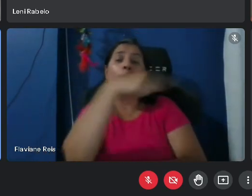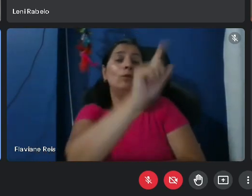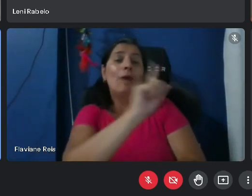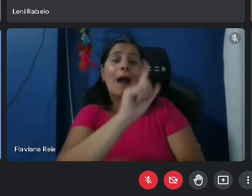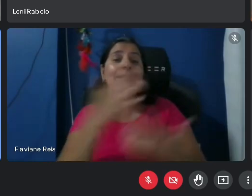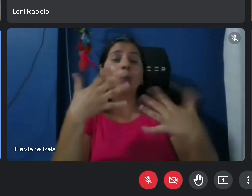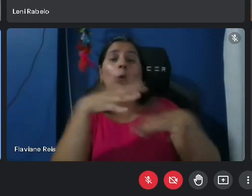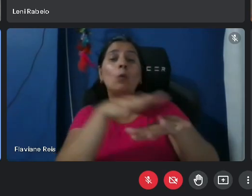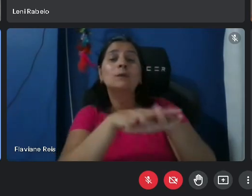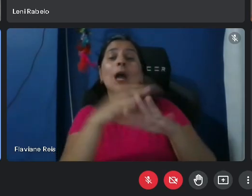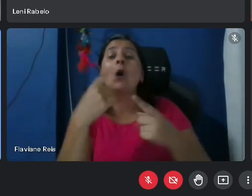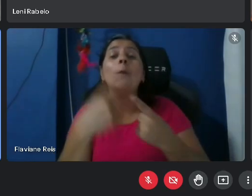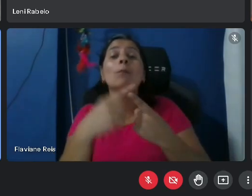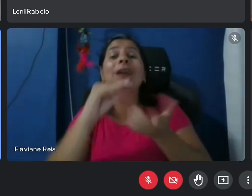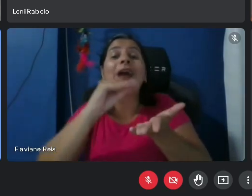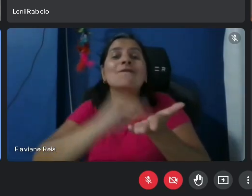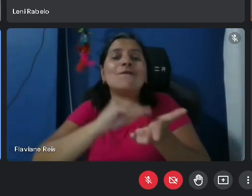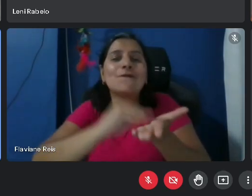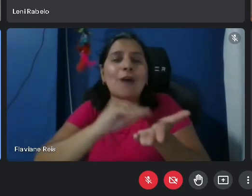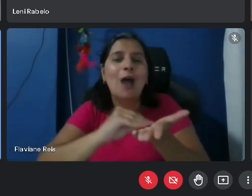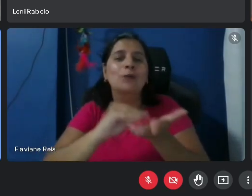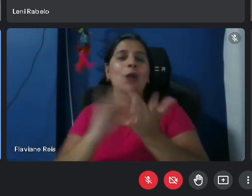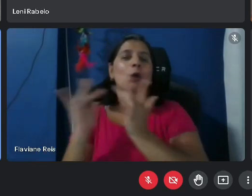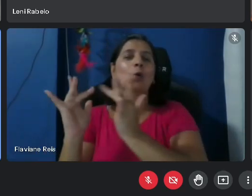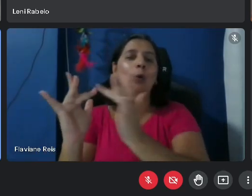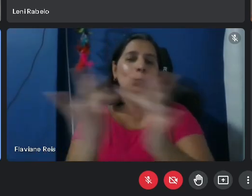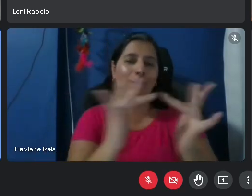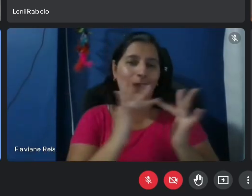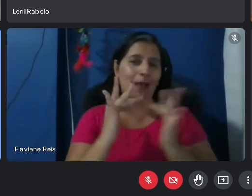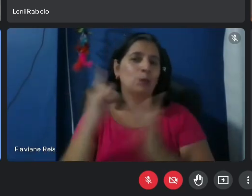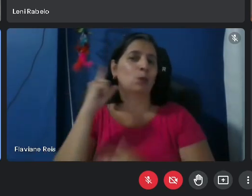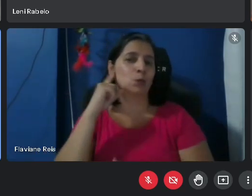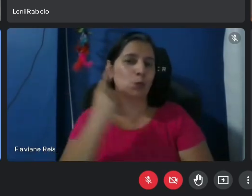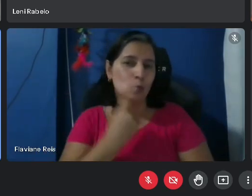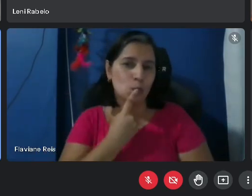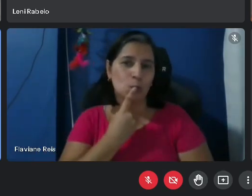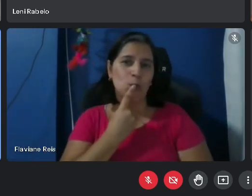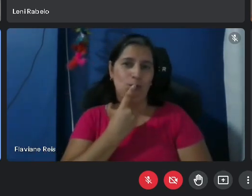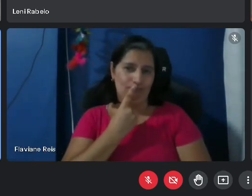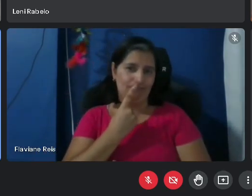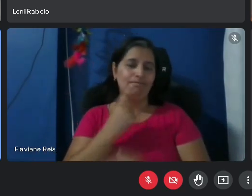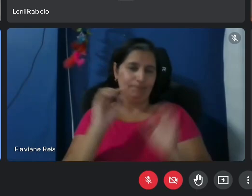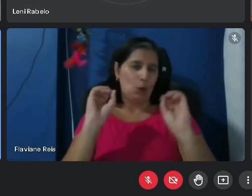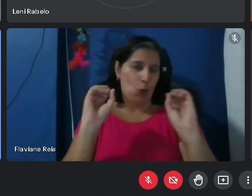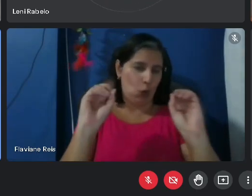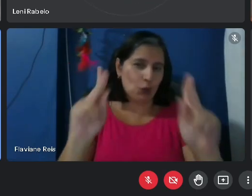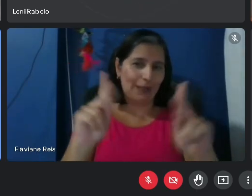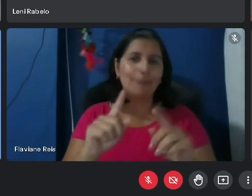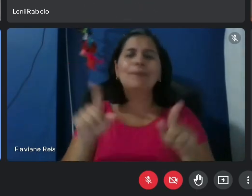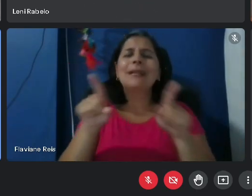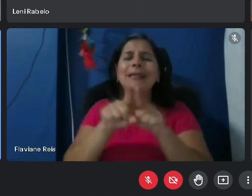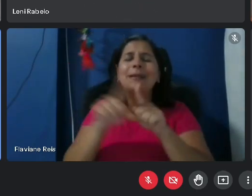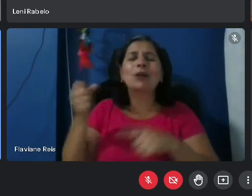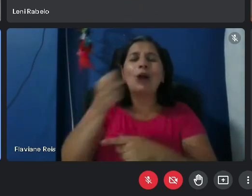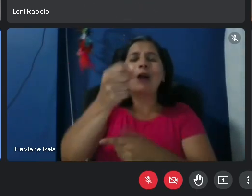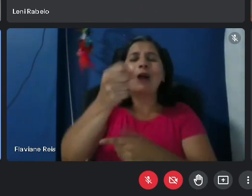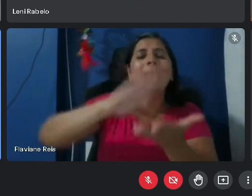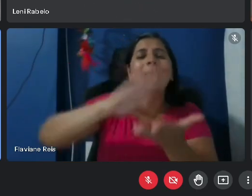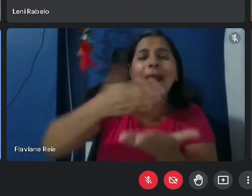questão do atraso do surdo ele frequentar a escola, né?